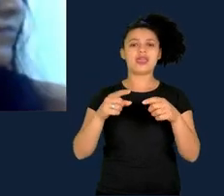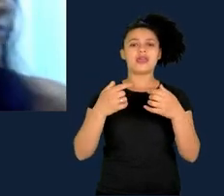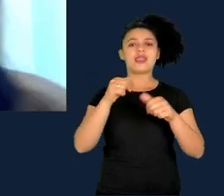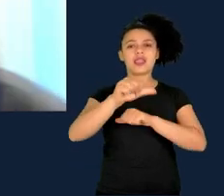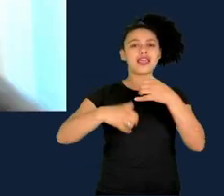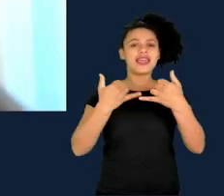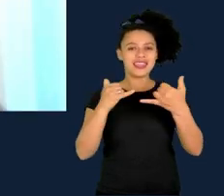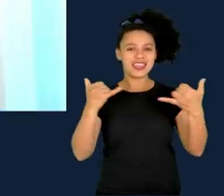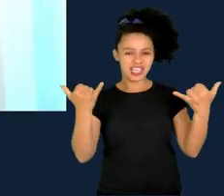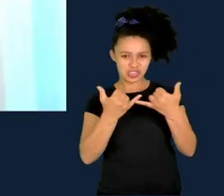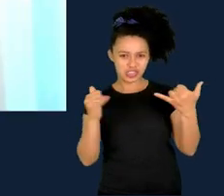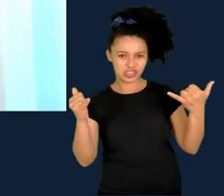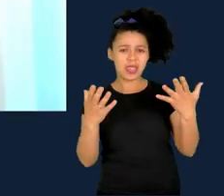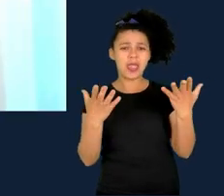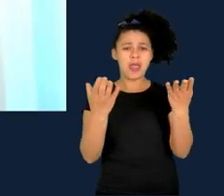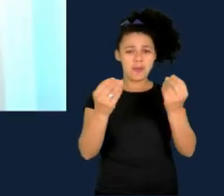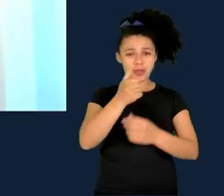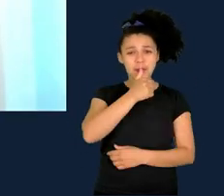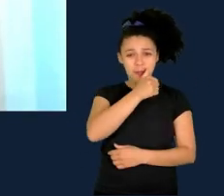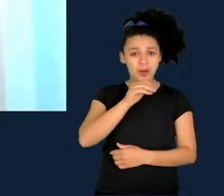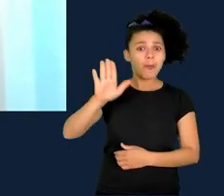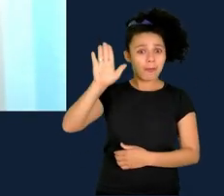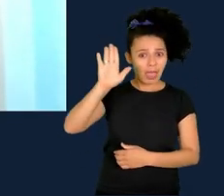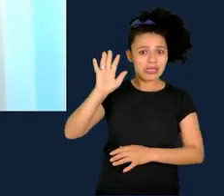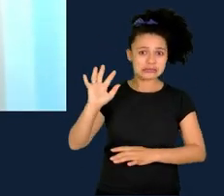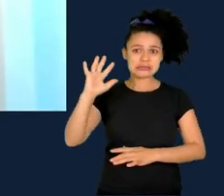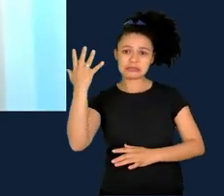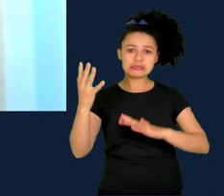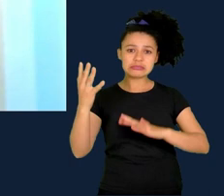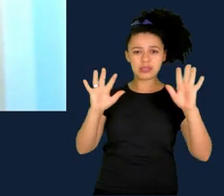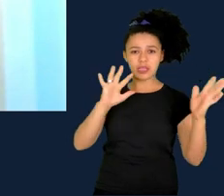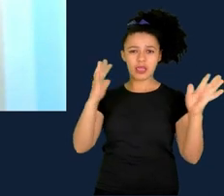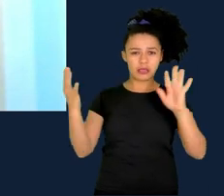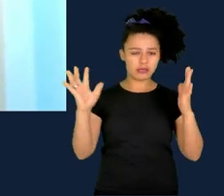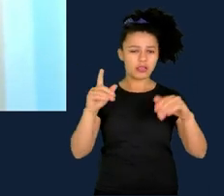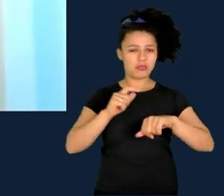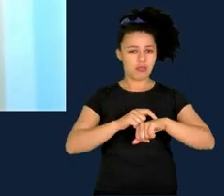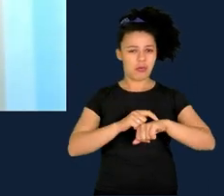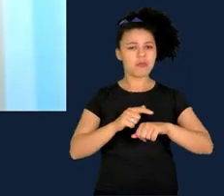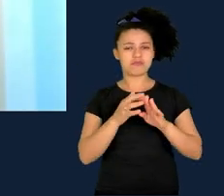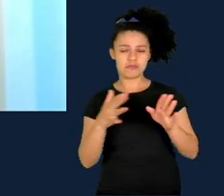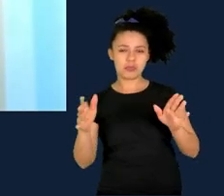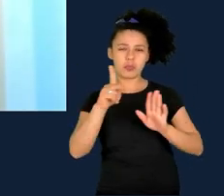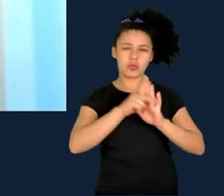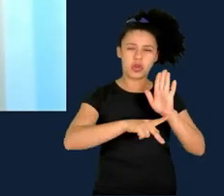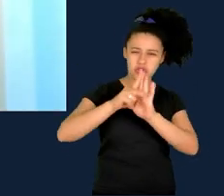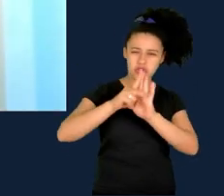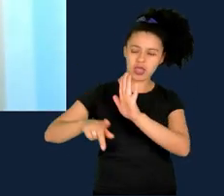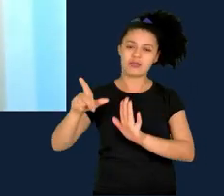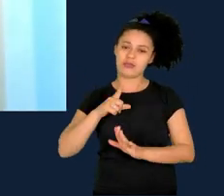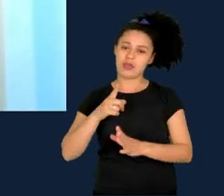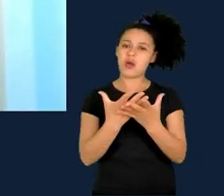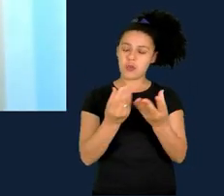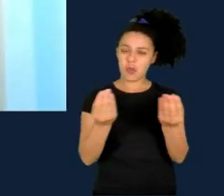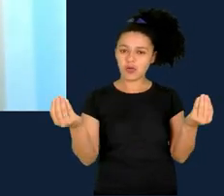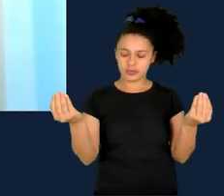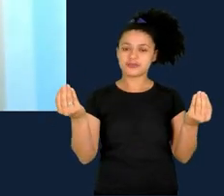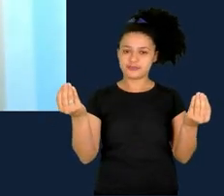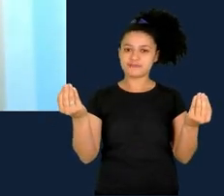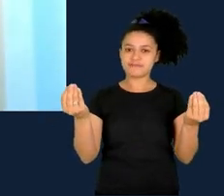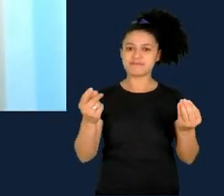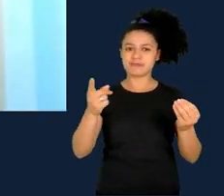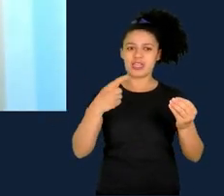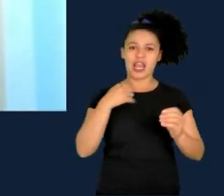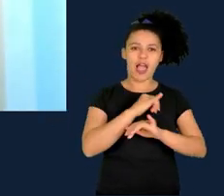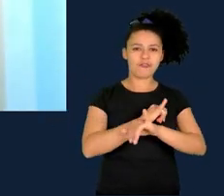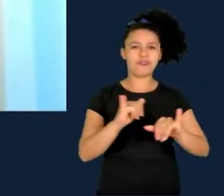né? Tem muitas promessas climáticas feitas nesse momento, nesses grandes planos de transição que estão sendo anunciados